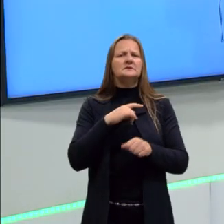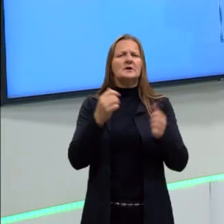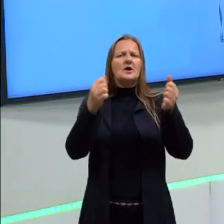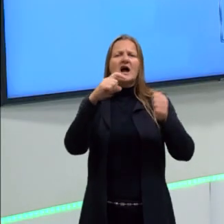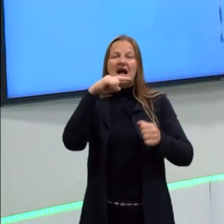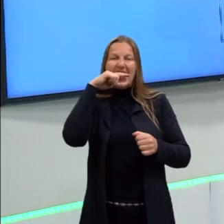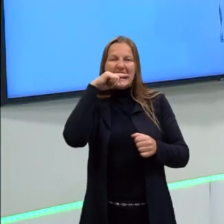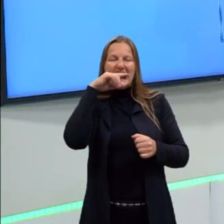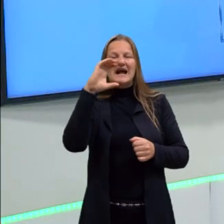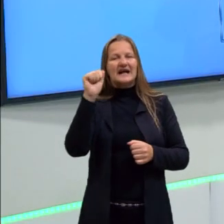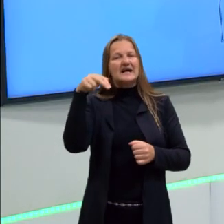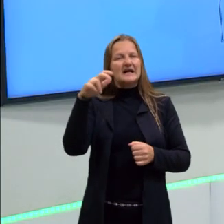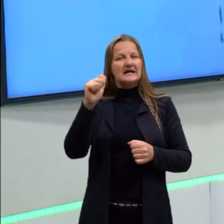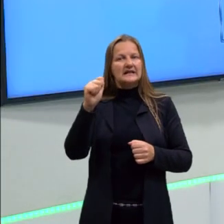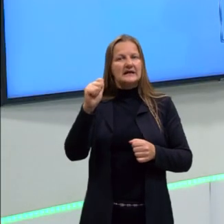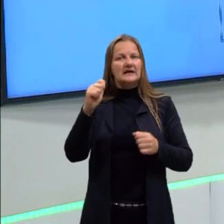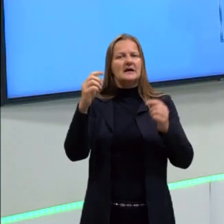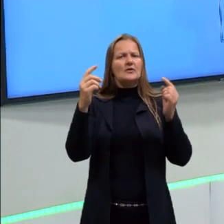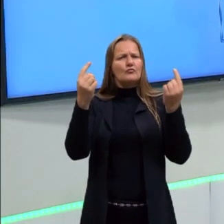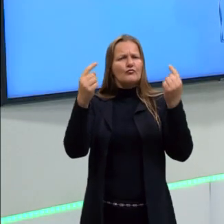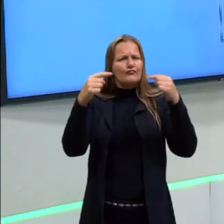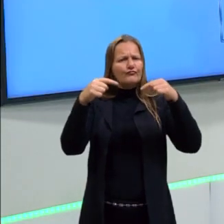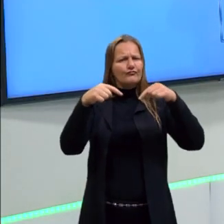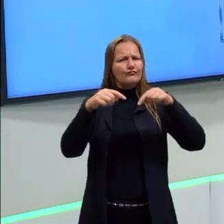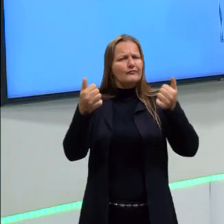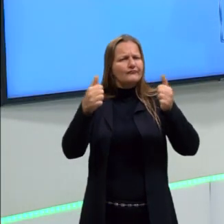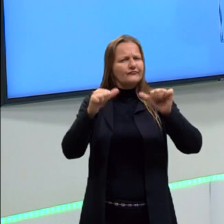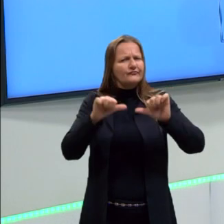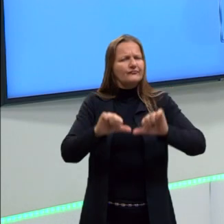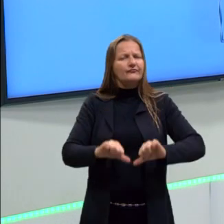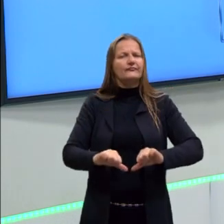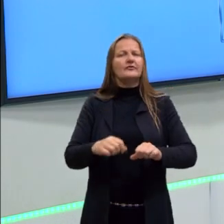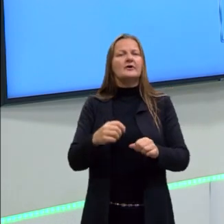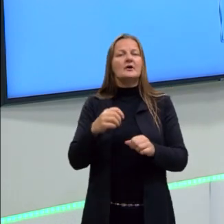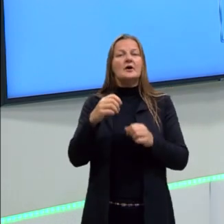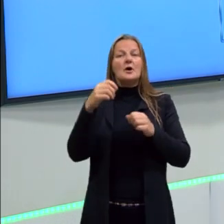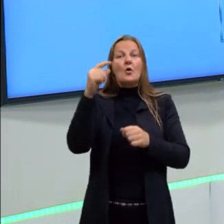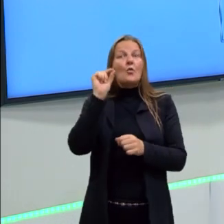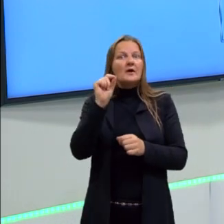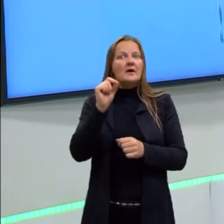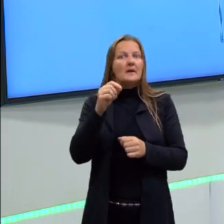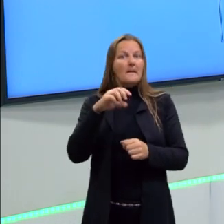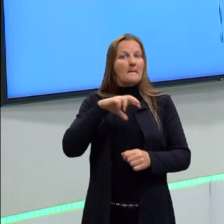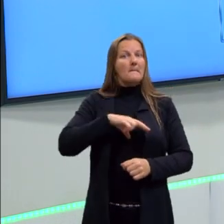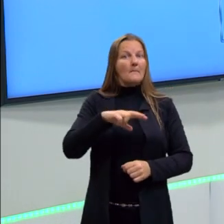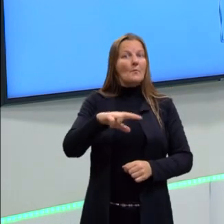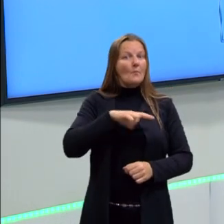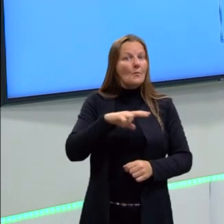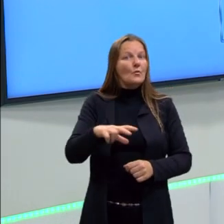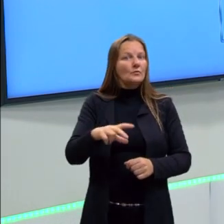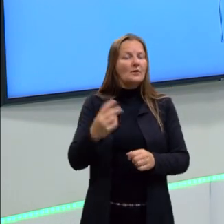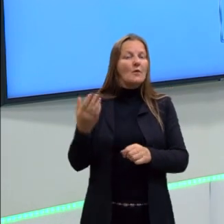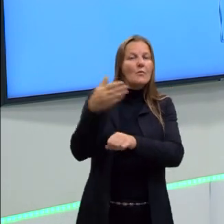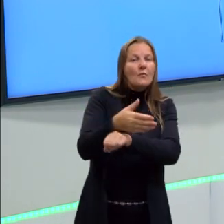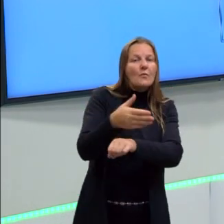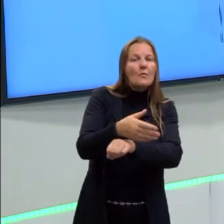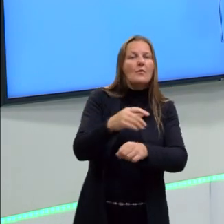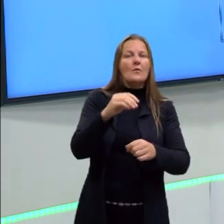da cana a coroa Então volta a buscar metais preciosos da água usada E aí então começa a ter essa jornada